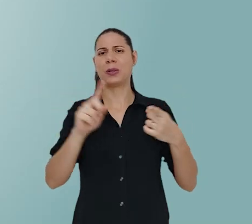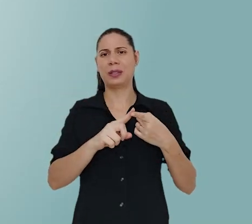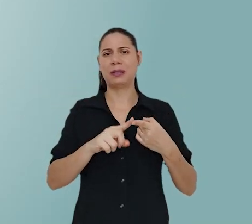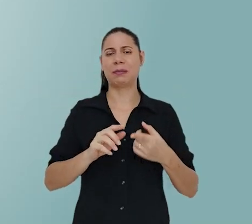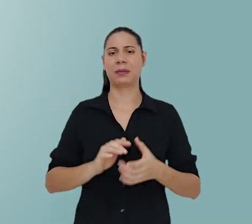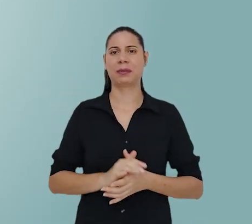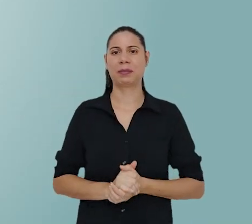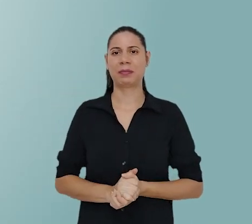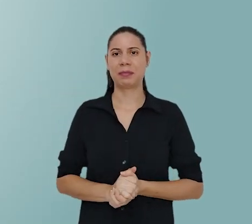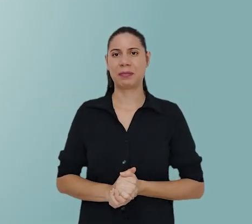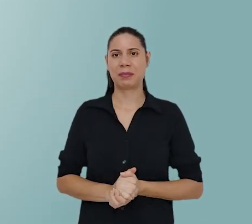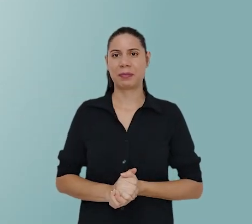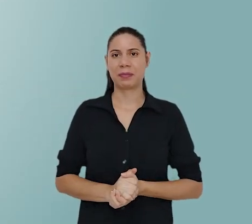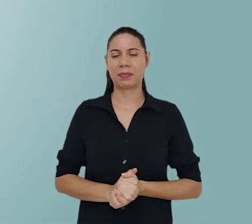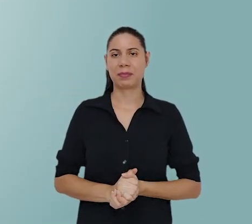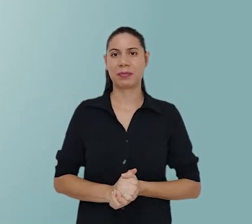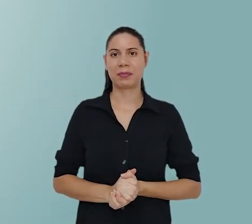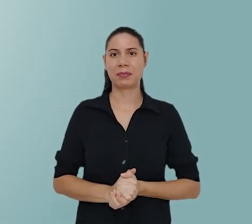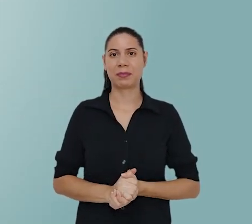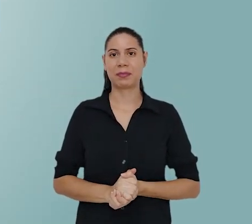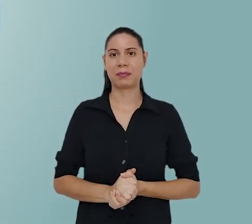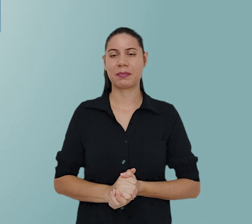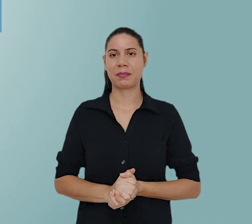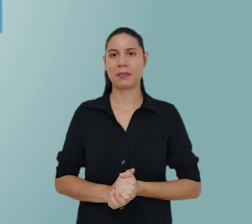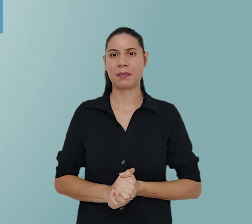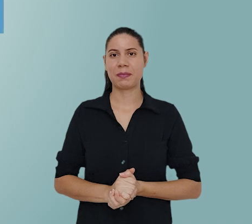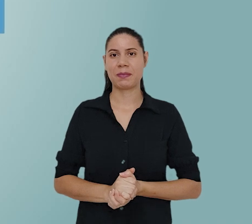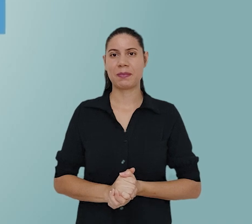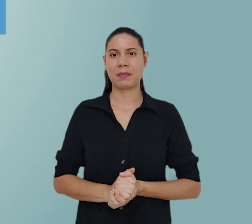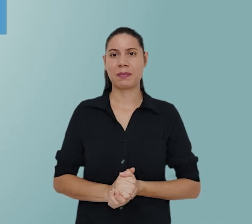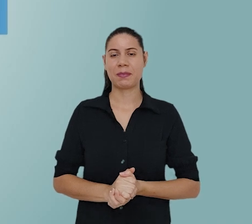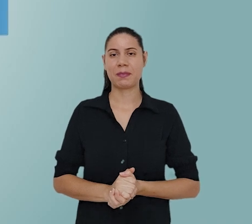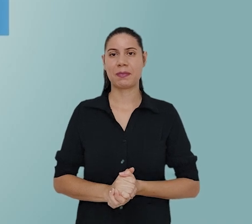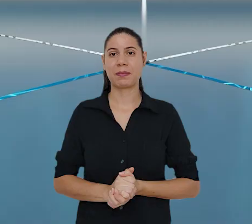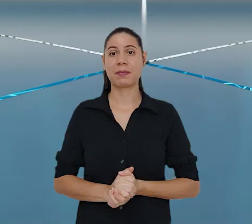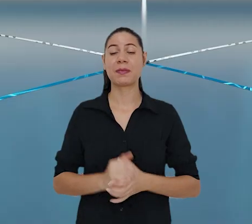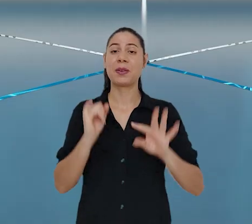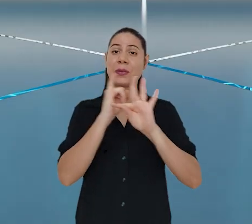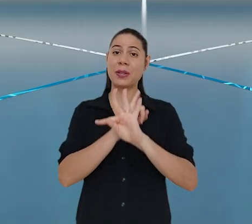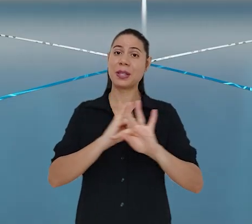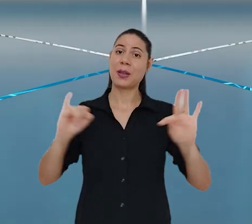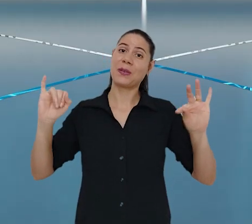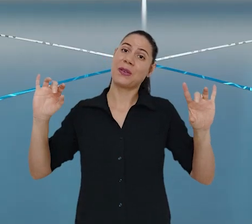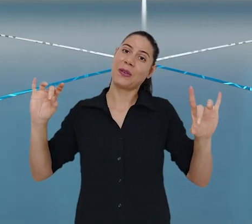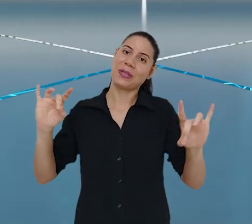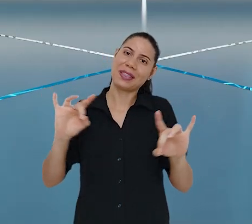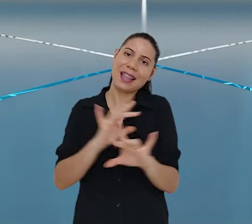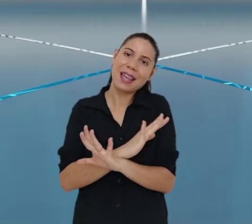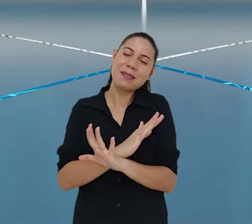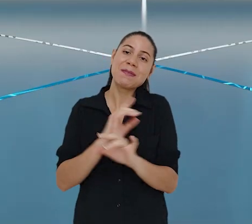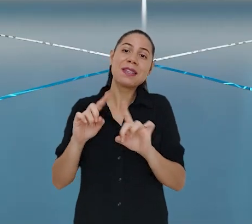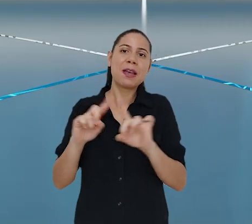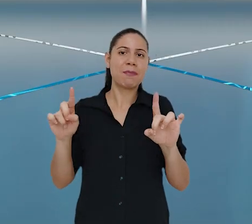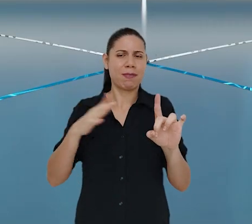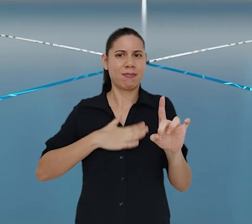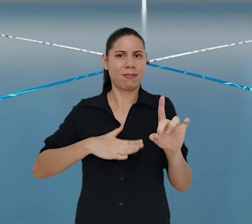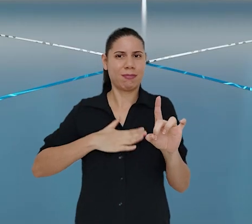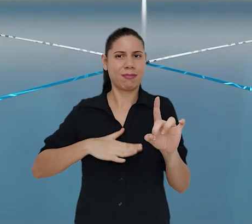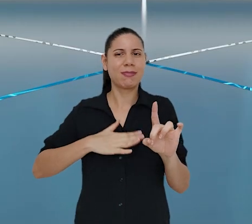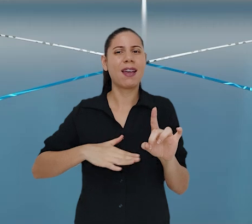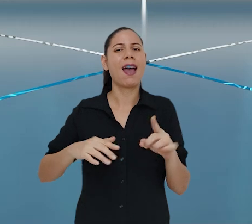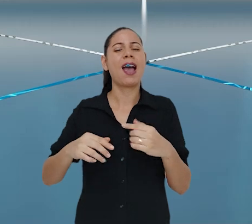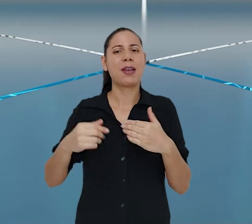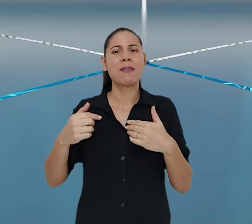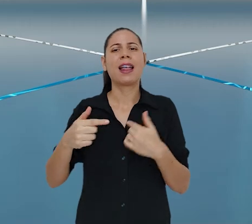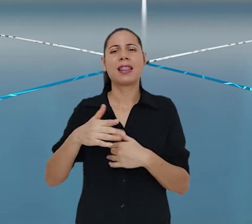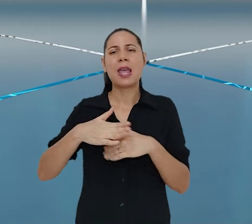mais. O Inteiro Teor está terminando, mas fiquem tranquilos, tem